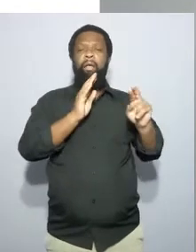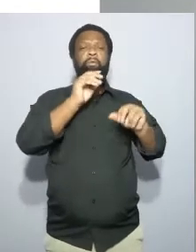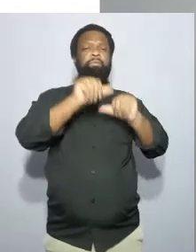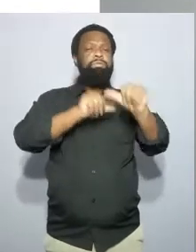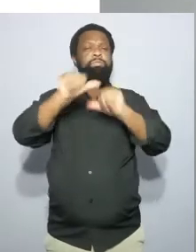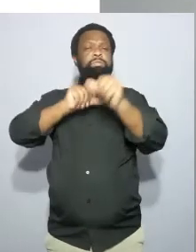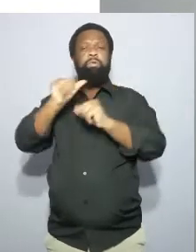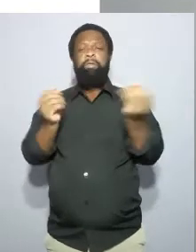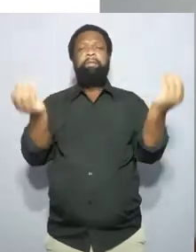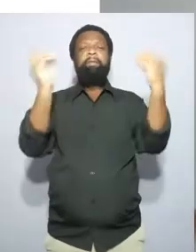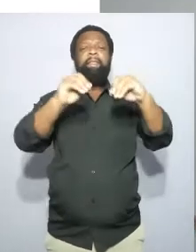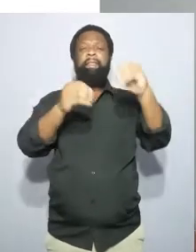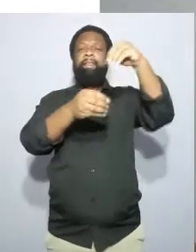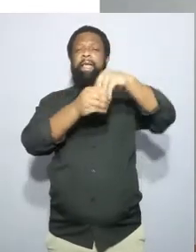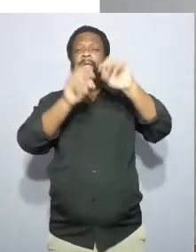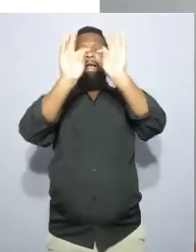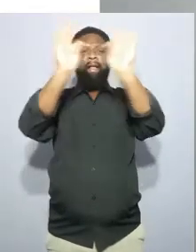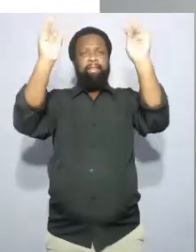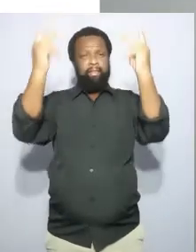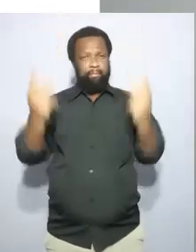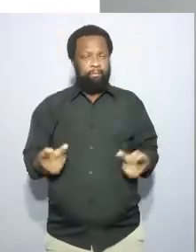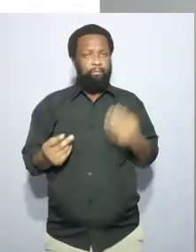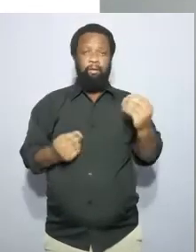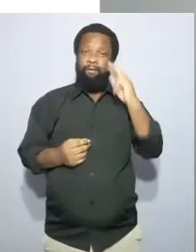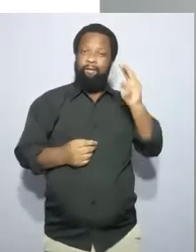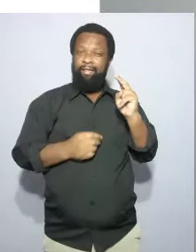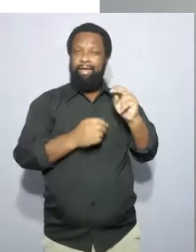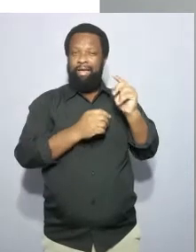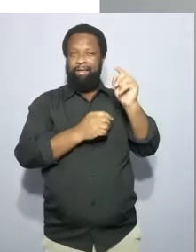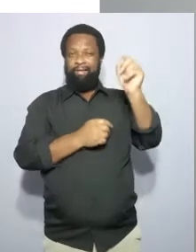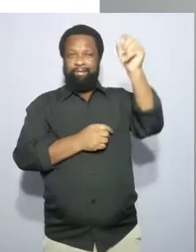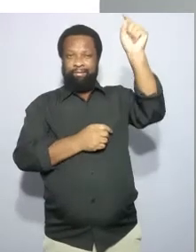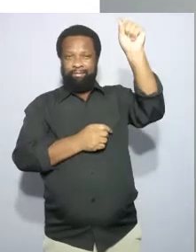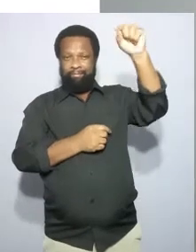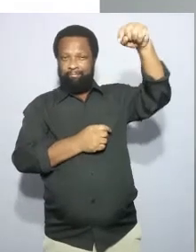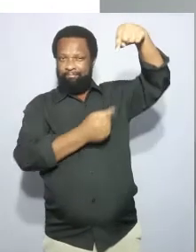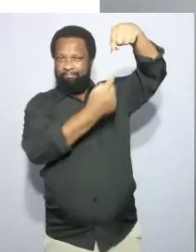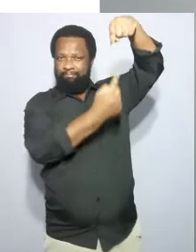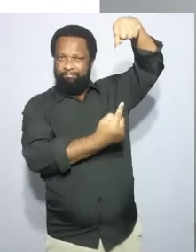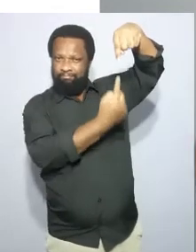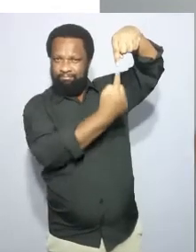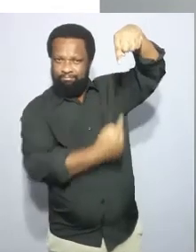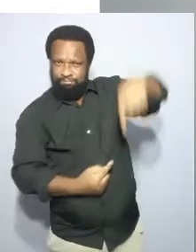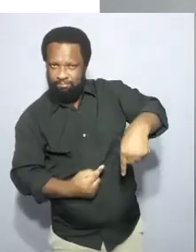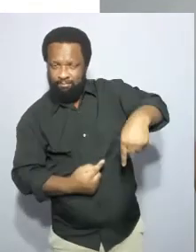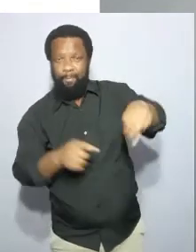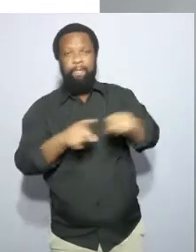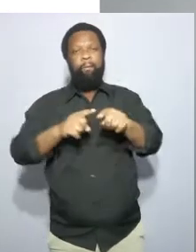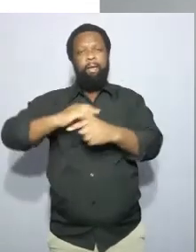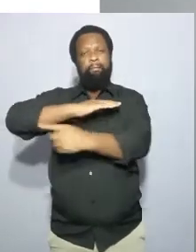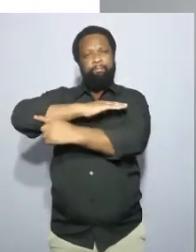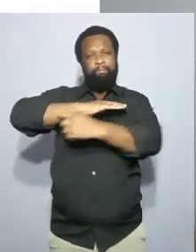tabela periódica? Nós temos esse conjunto de setas para representar o seguinte. Que é ao longo de uma